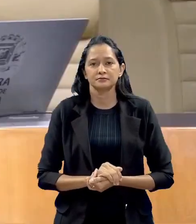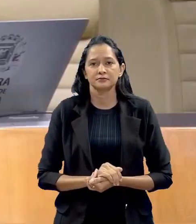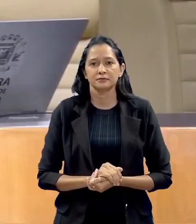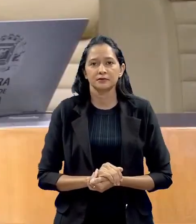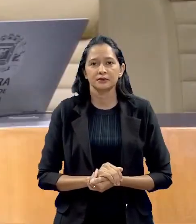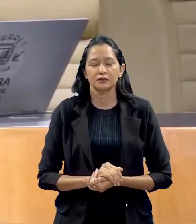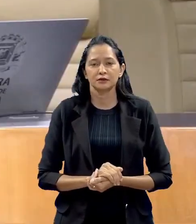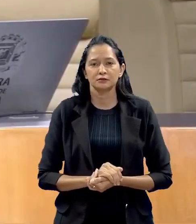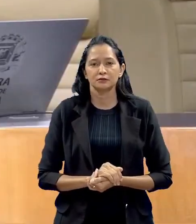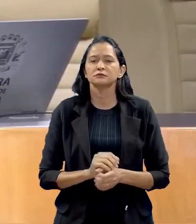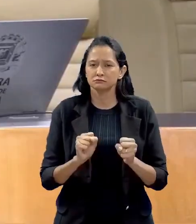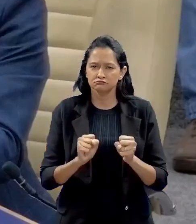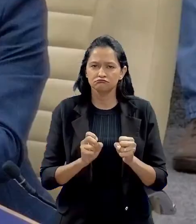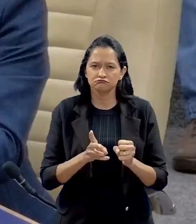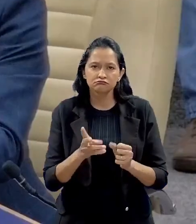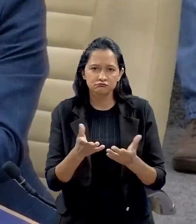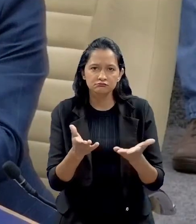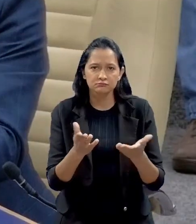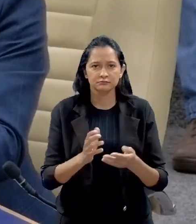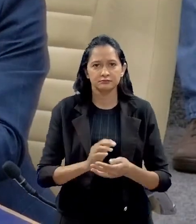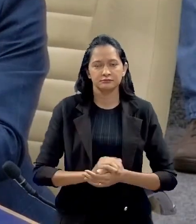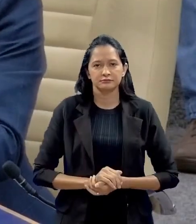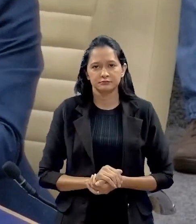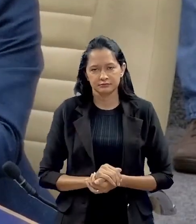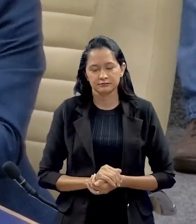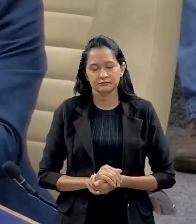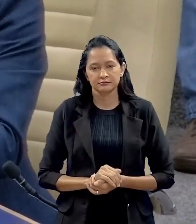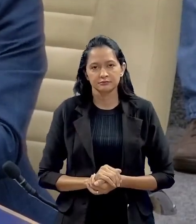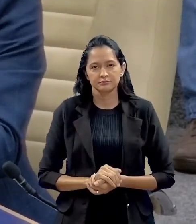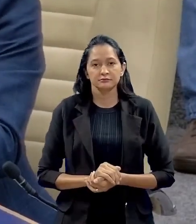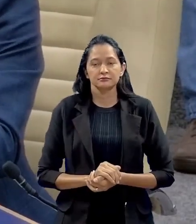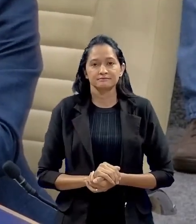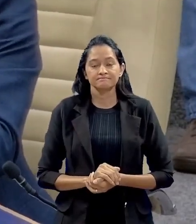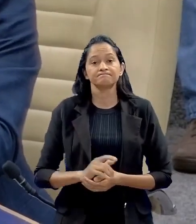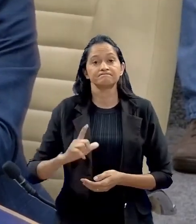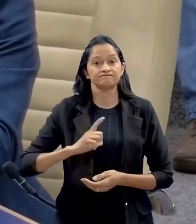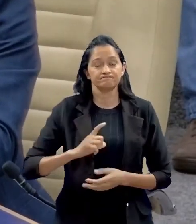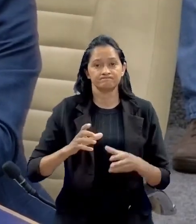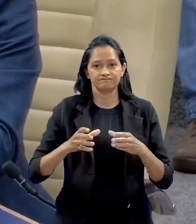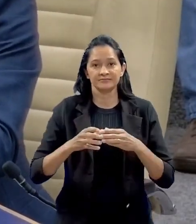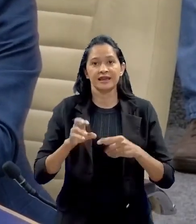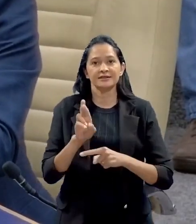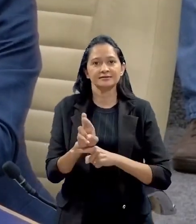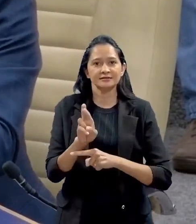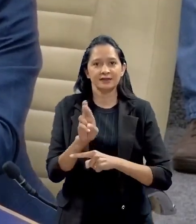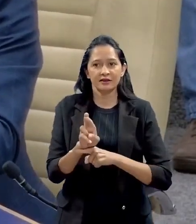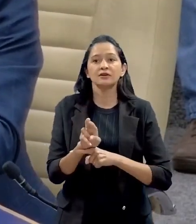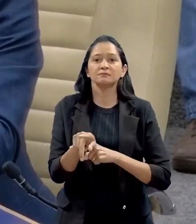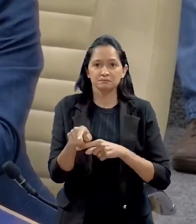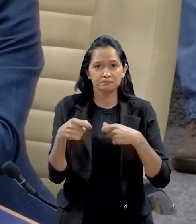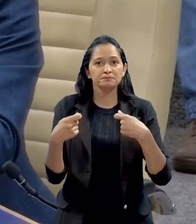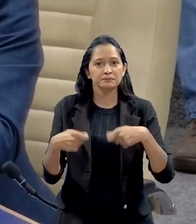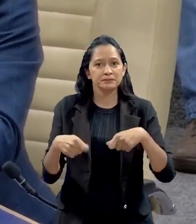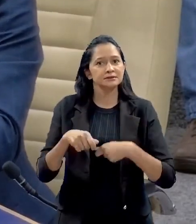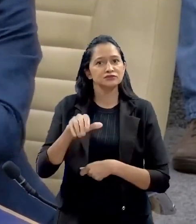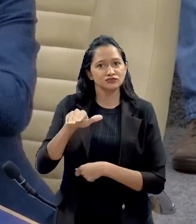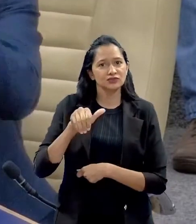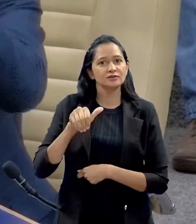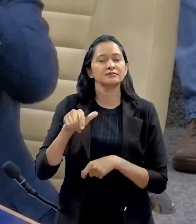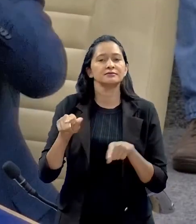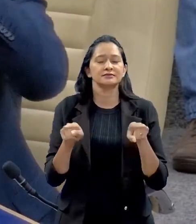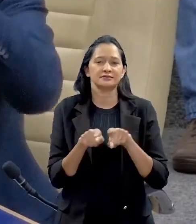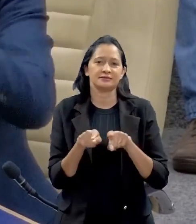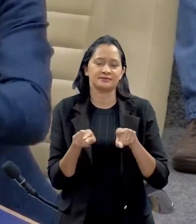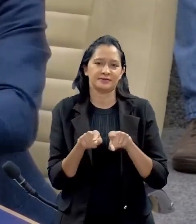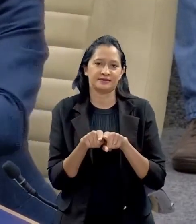Pode concluir, vereador. 30 segundos para concluir, senhor presidente. Tem um cadastro reserva que precisa ser chamado também, né? Estão,